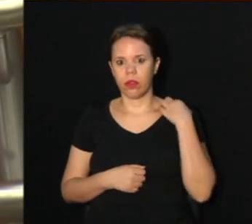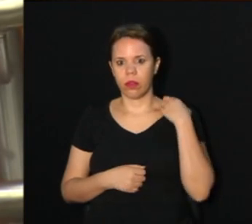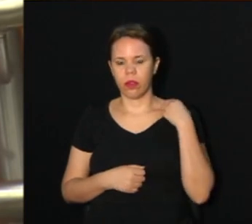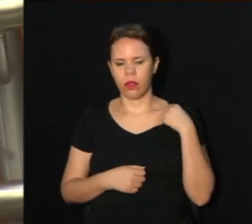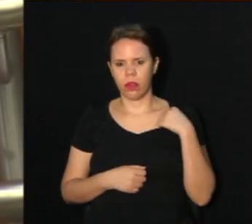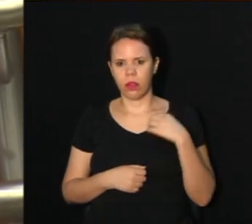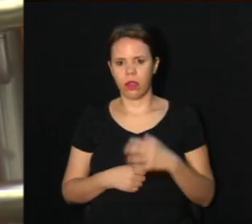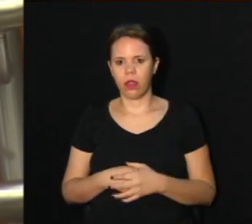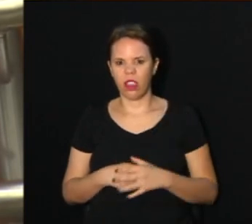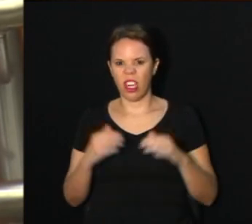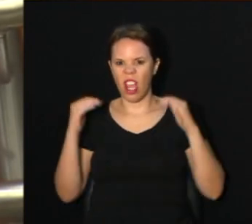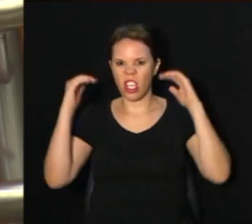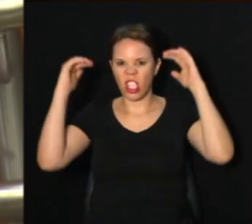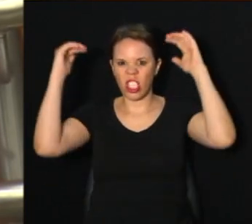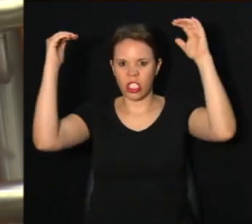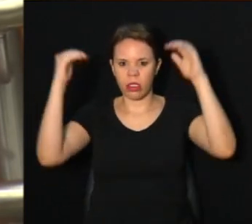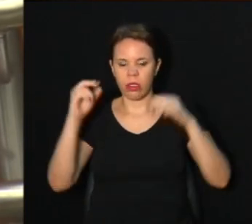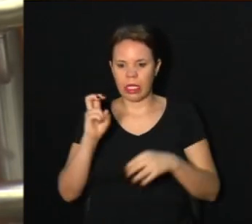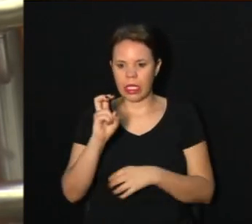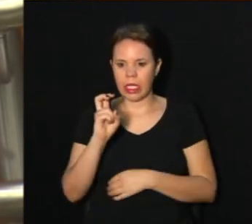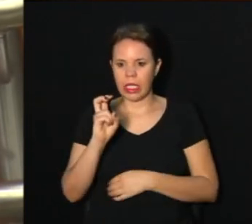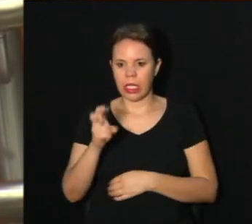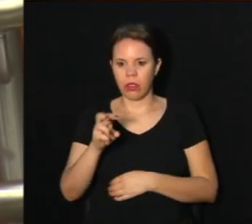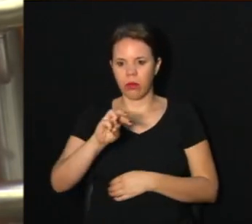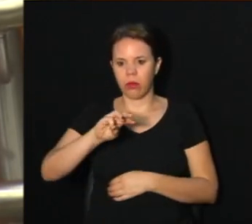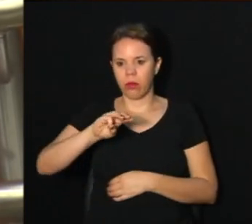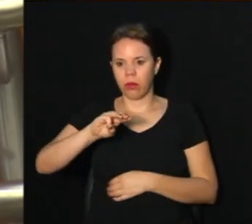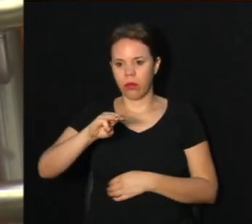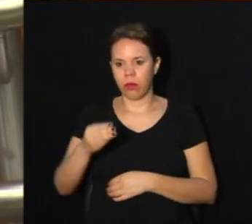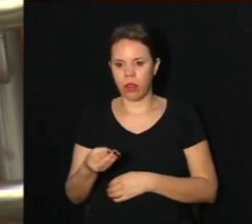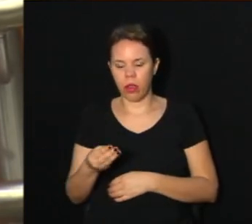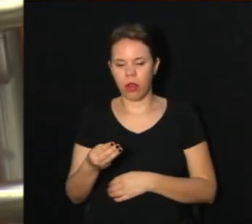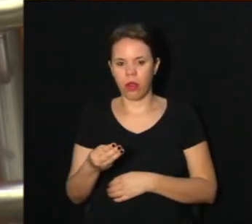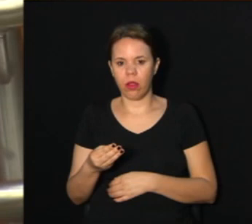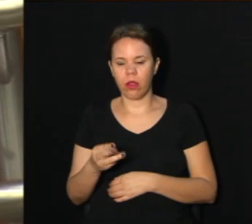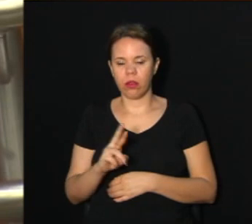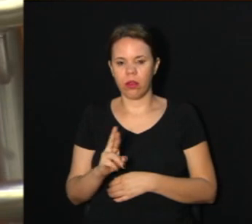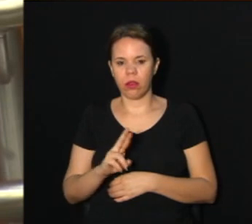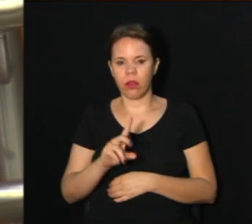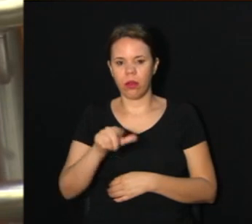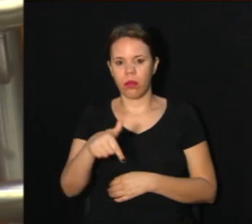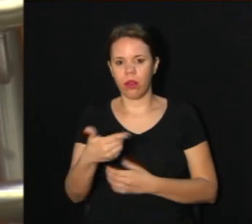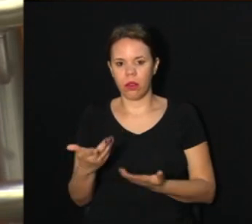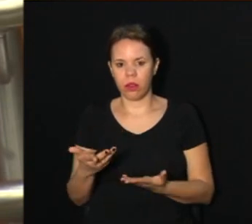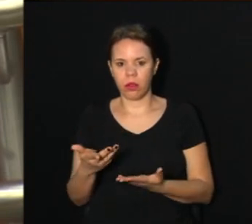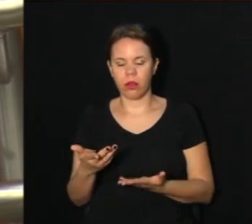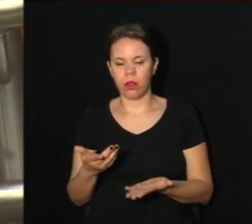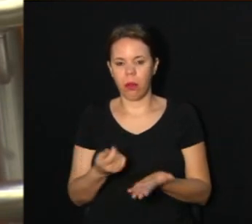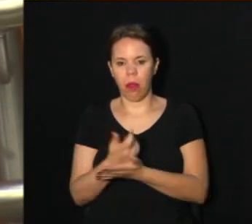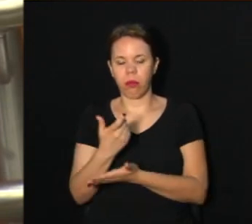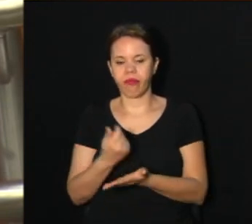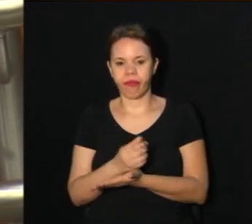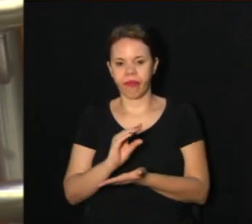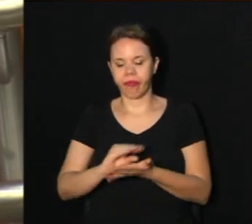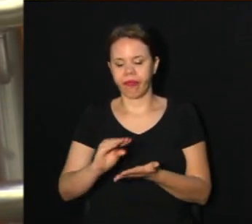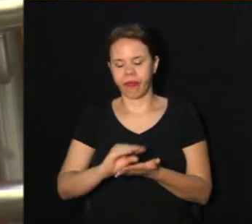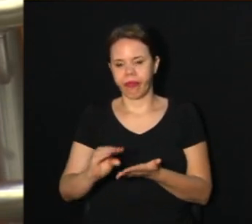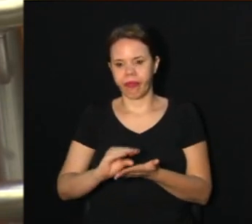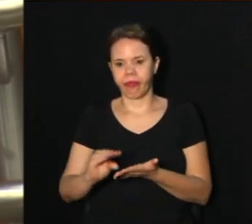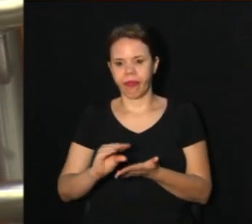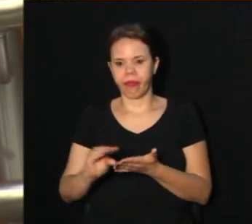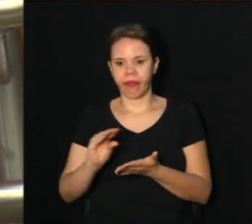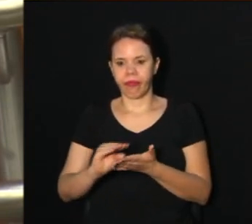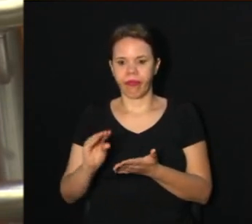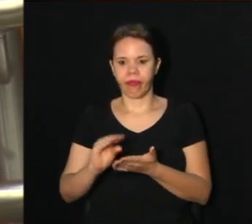leonino, 5 milhões no mínimo para implantar, e depois para custear esses